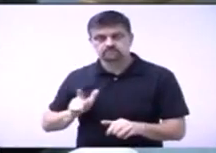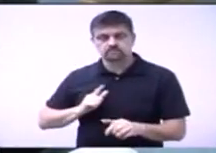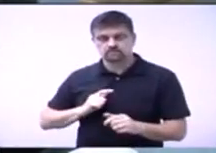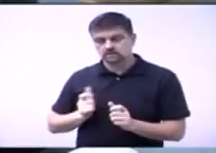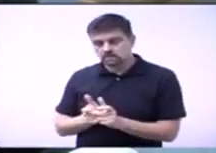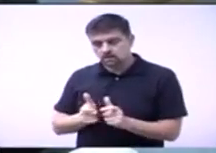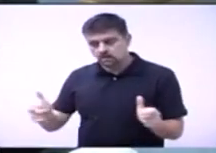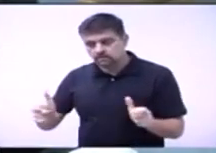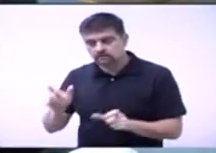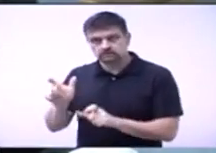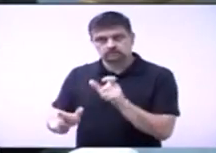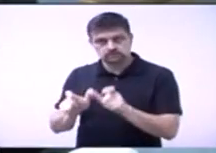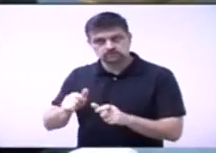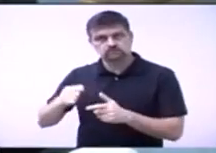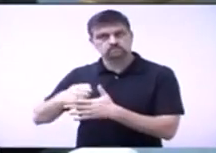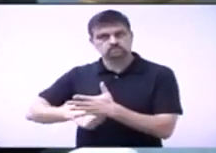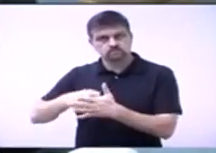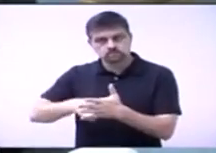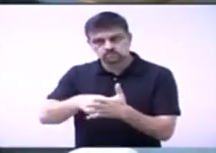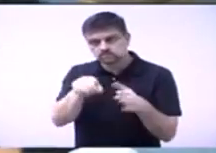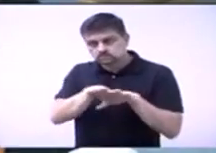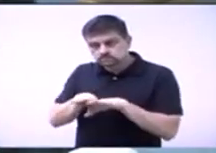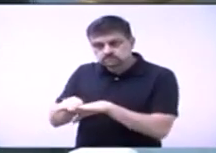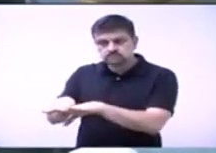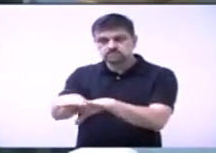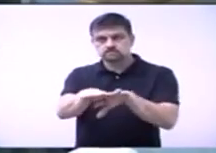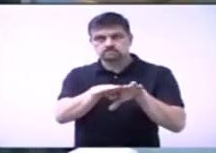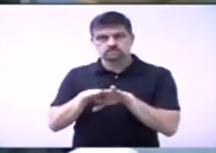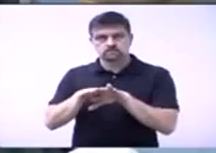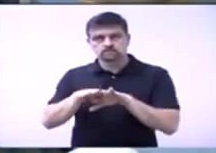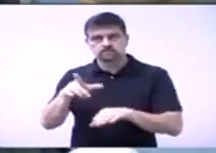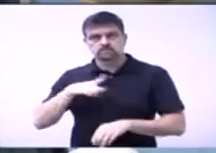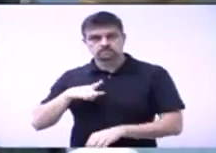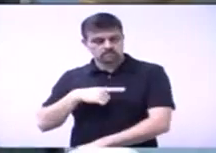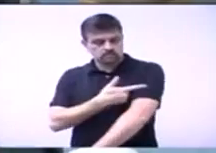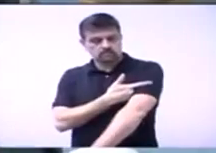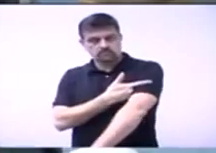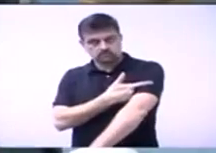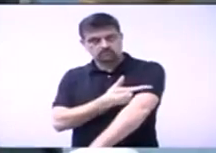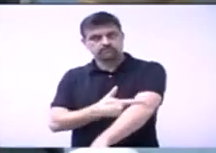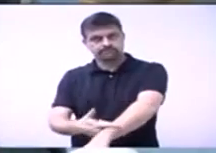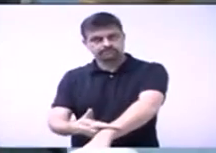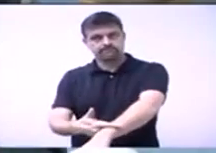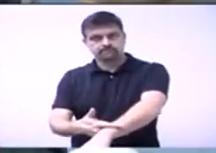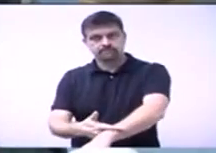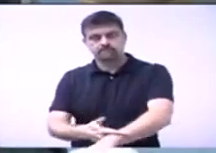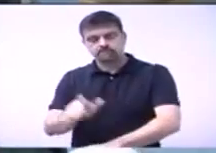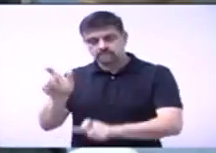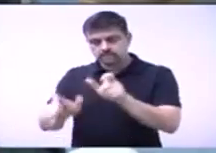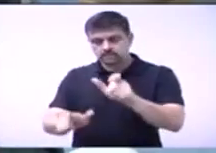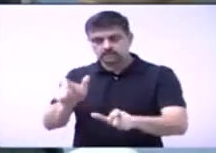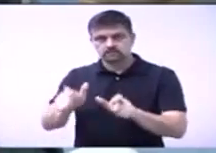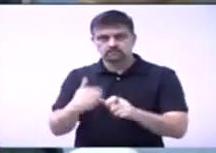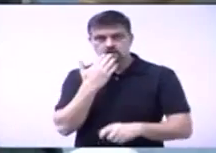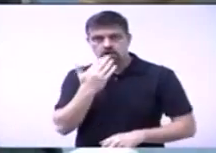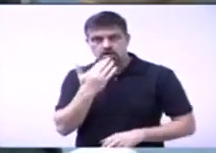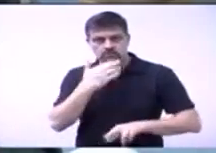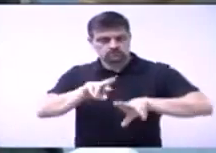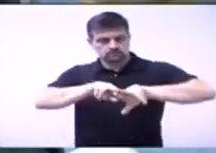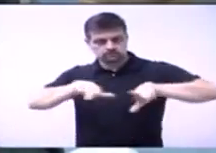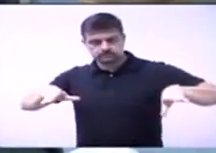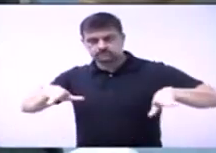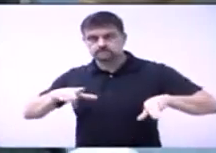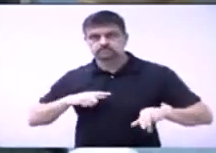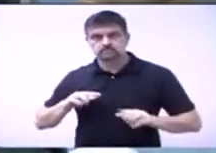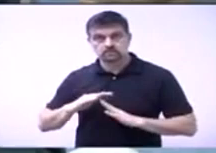ano o força e respeito que ela merece. Então, parabenizar a todos que